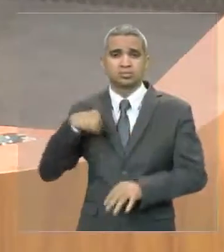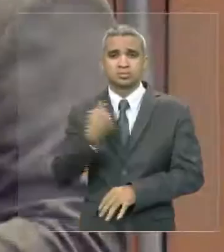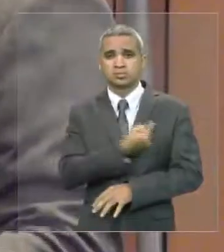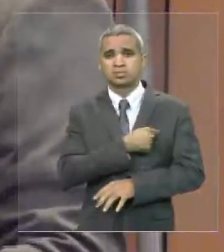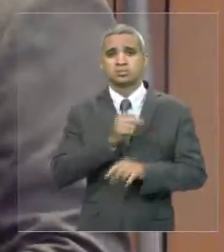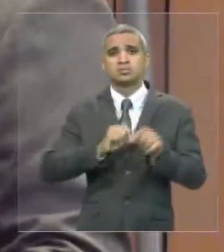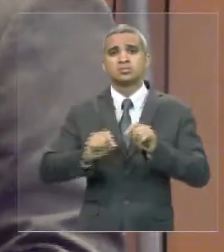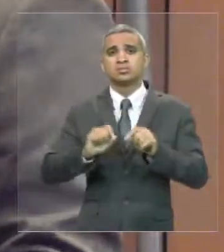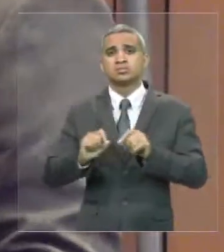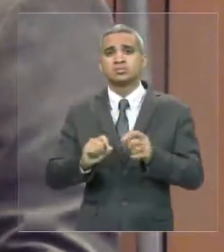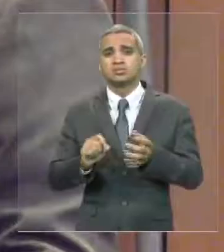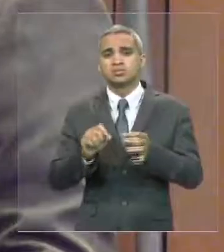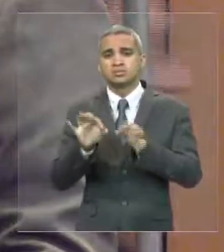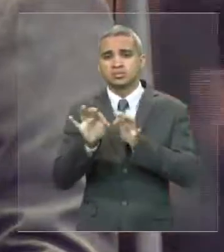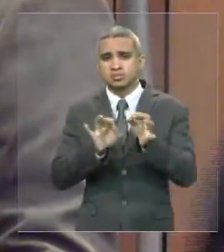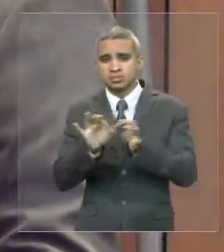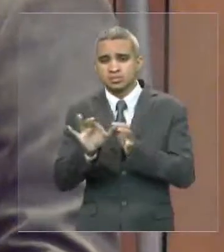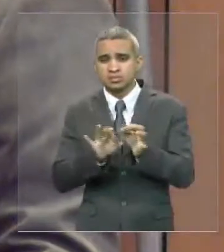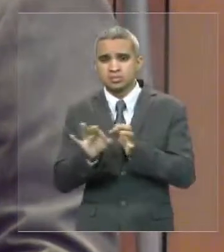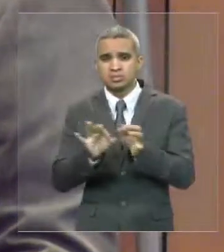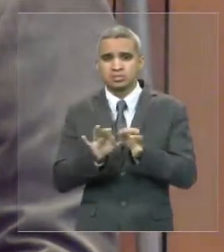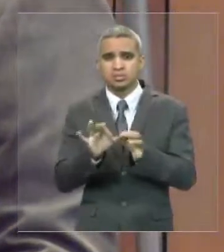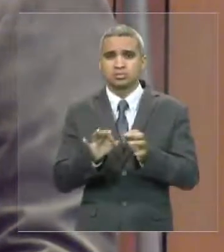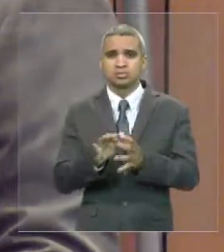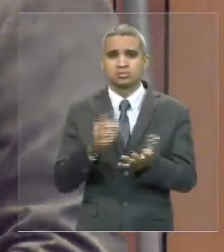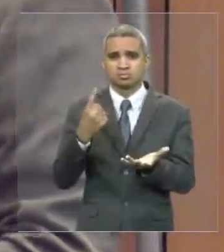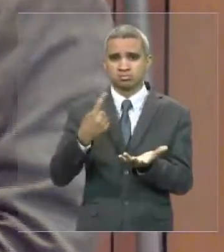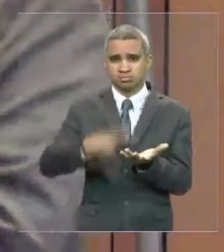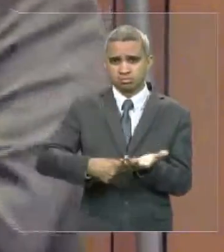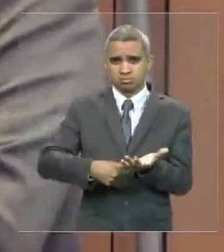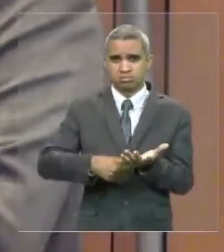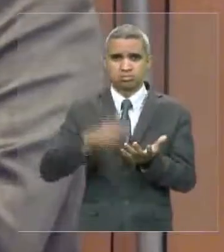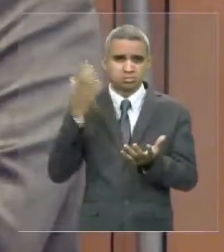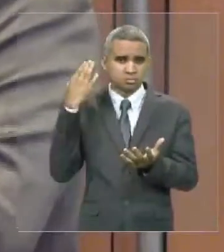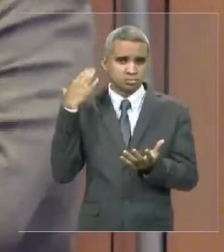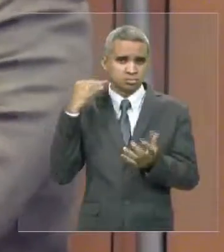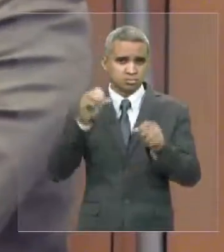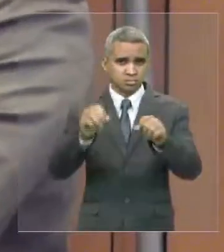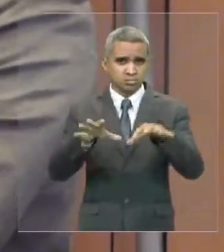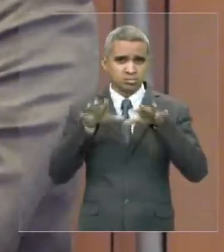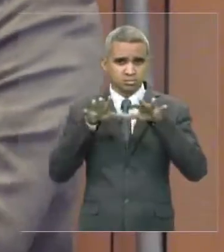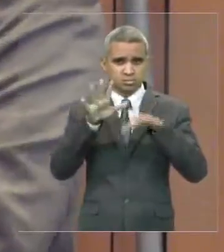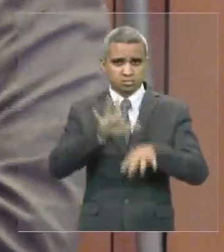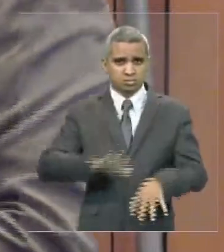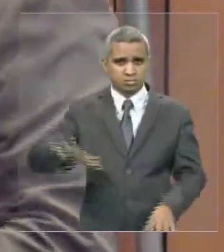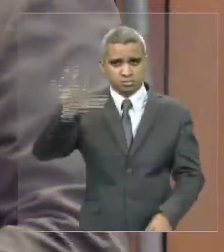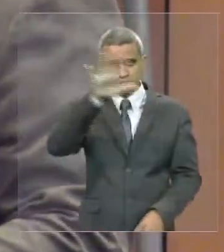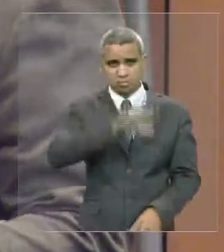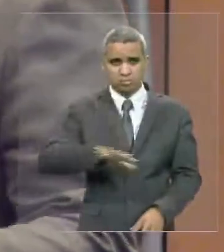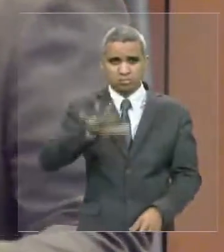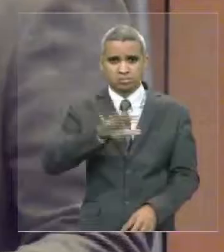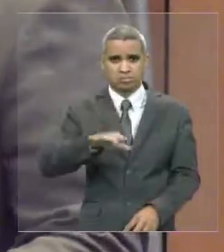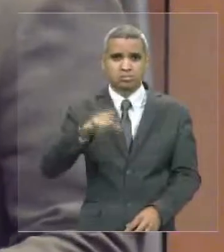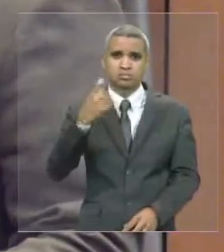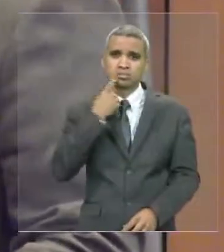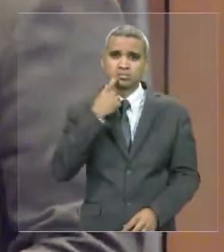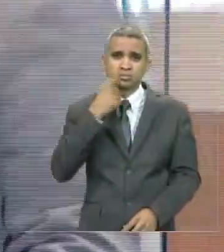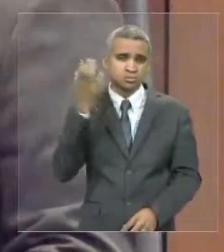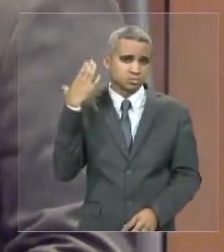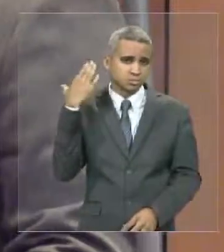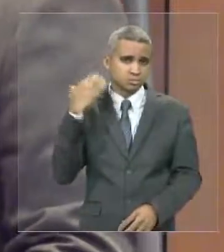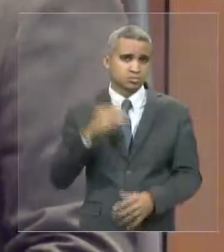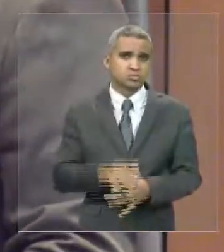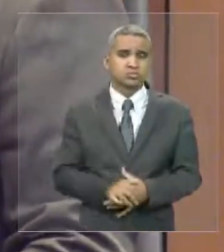alguma providência com aquilo que foi decidido na última Assembleia Geral, na sexta-feira passada, que estamos beirando uma greve da